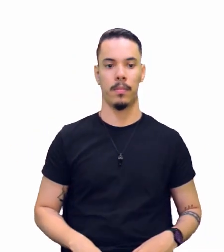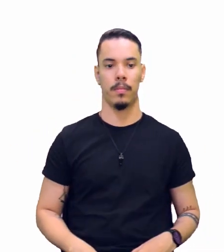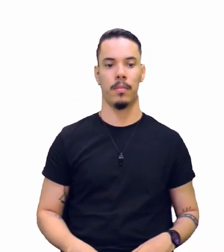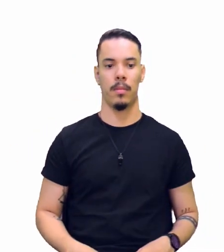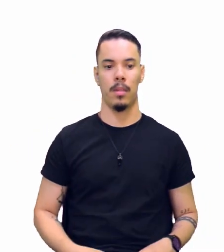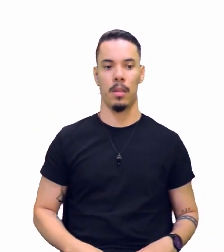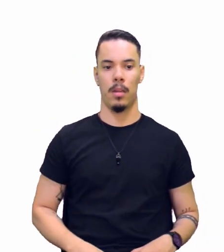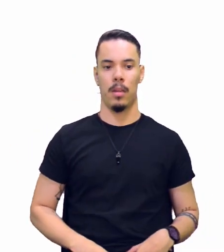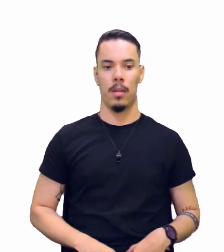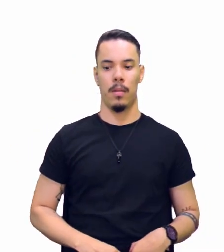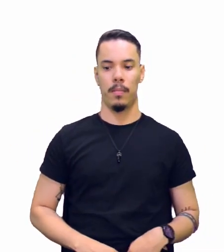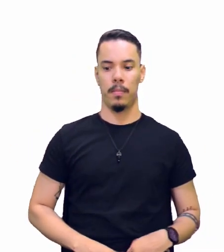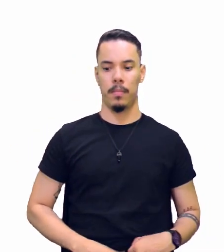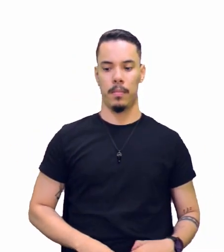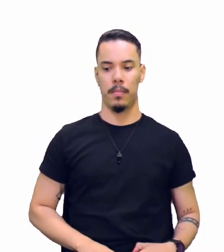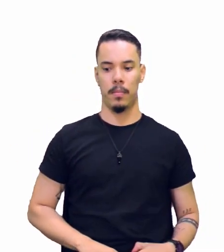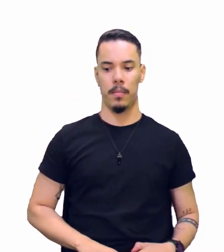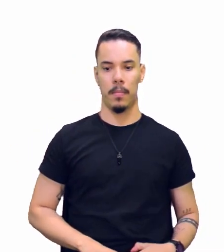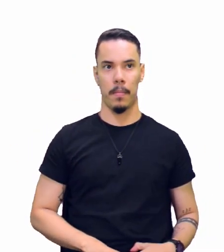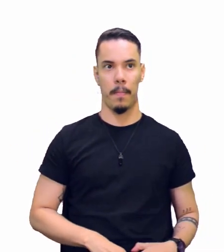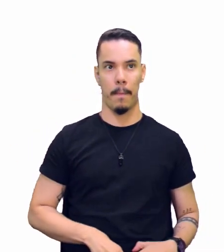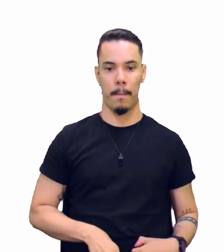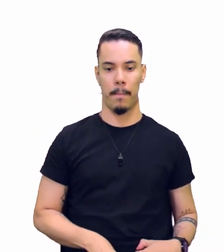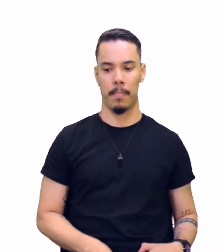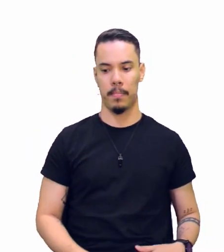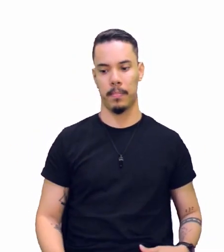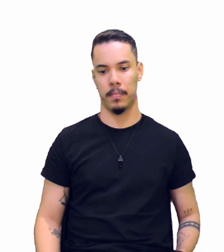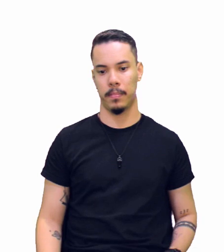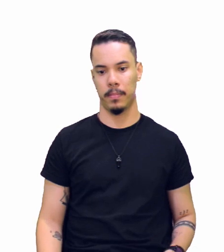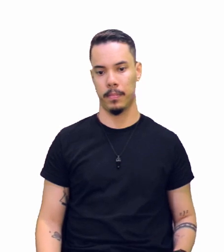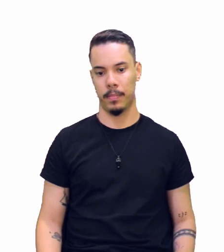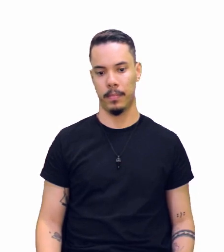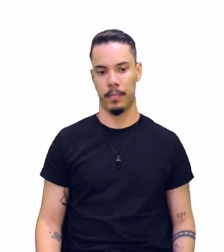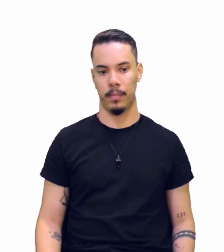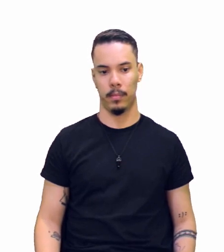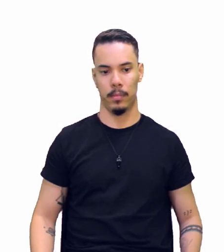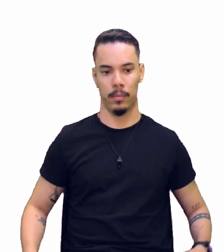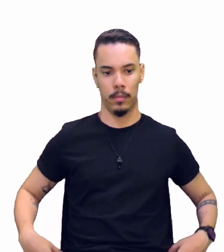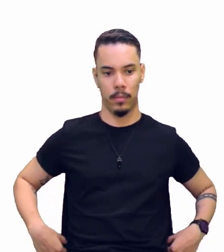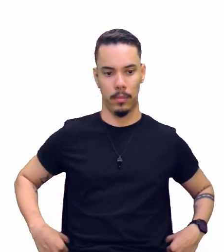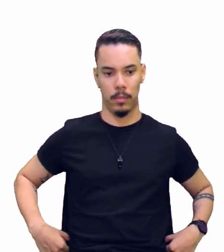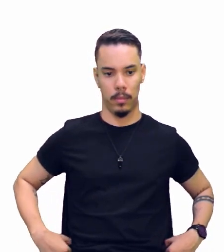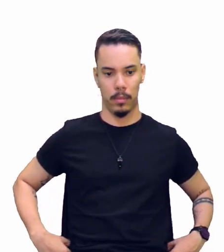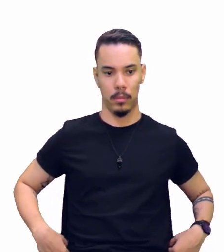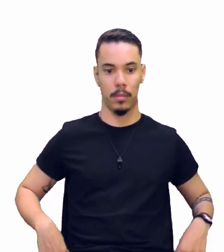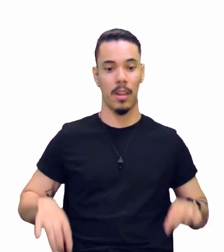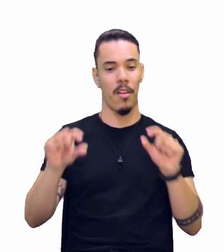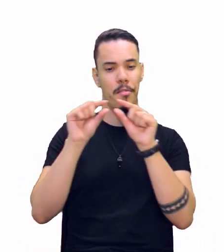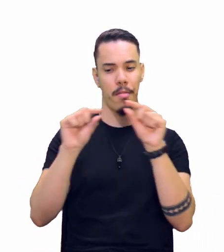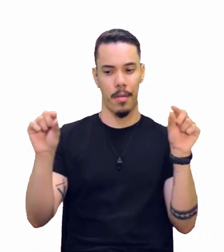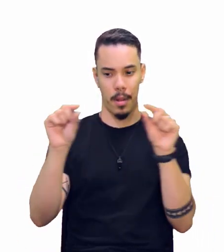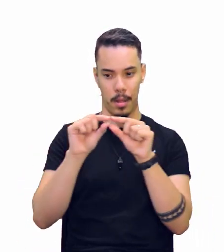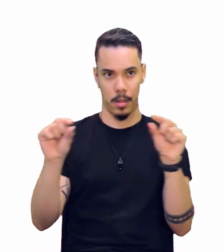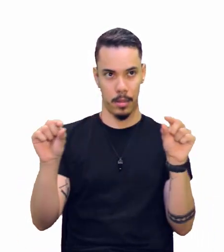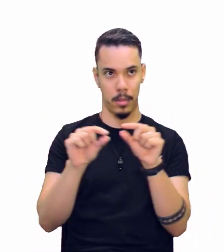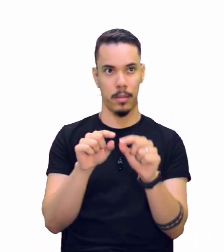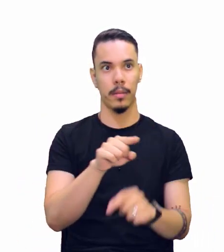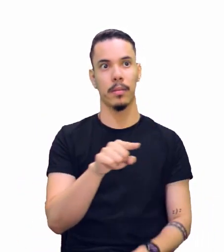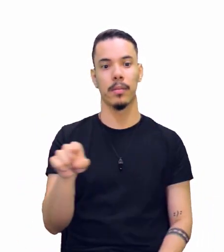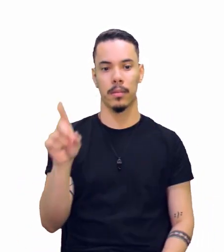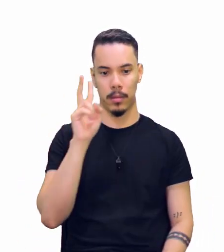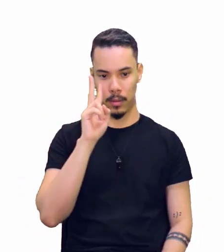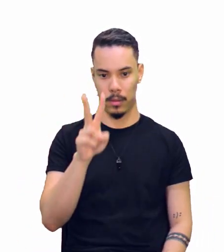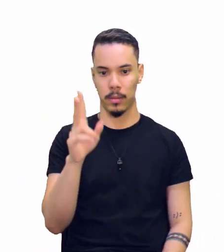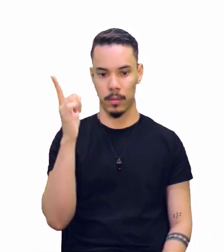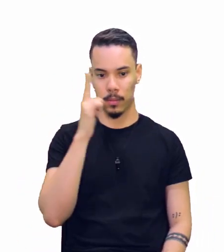pronome pessoal que tu for usar na tua frase. Então, presta atenção aqui nessa frasezinha. Tá pequenininha para vocês, mas vocês